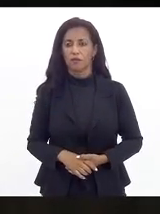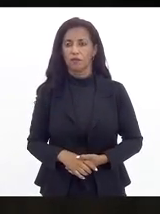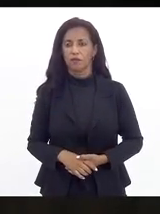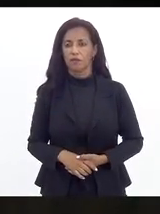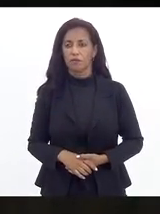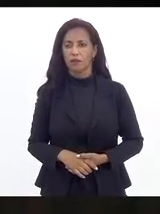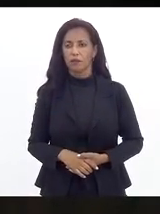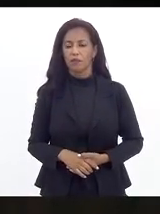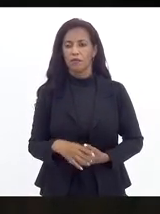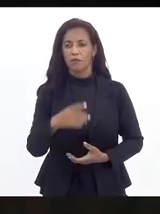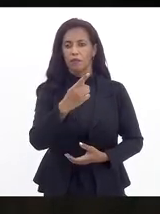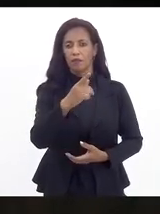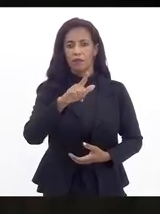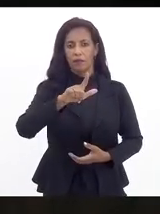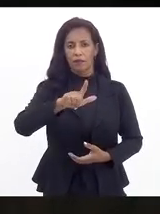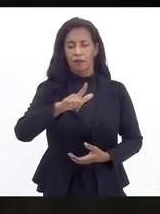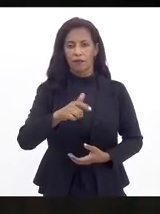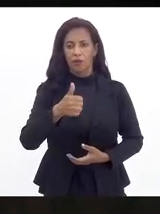dos seguintes projetos de lei: